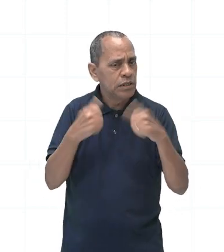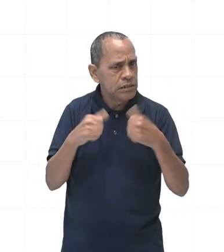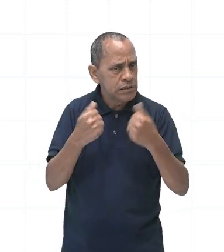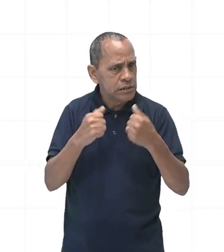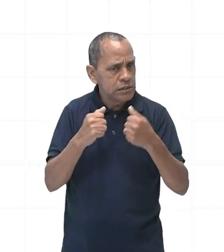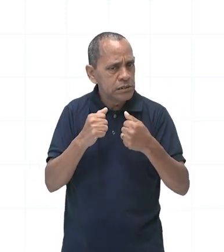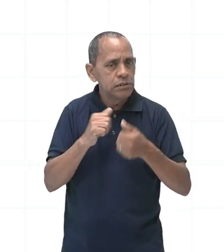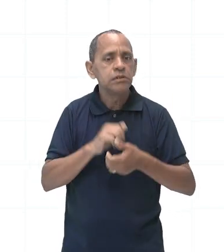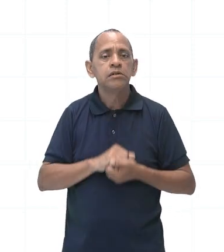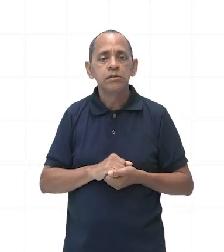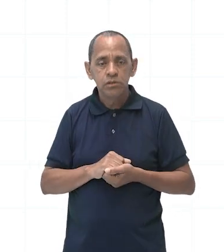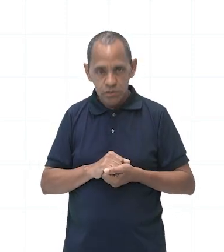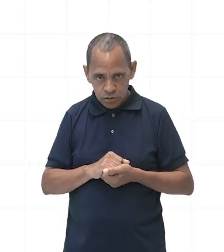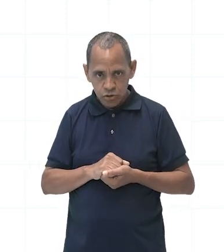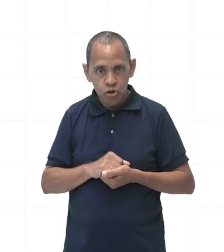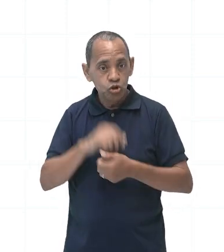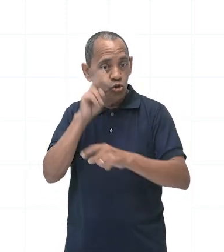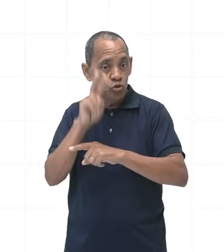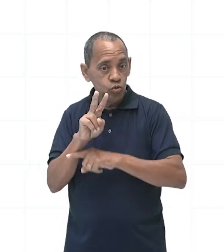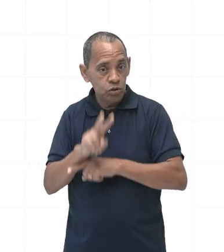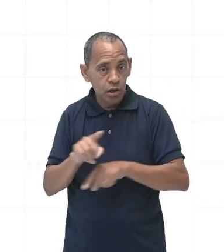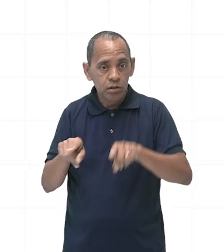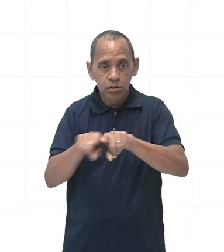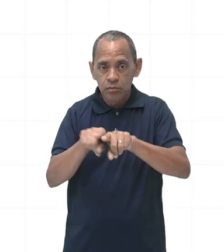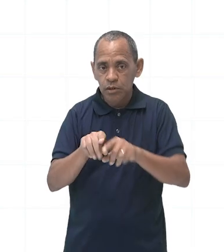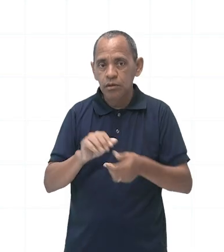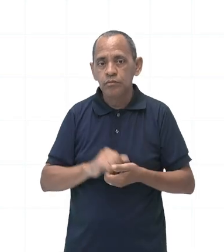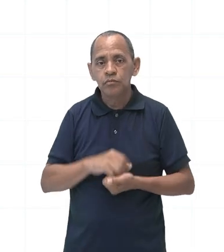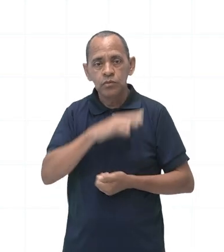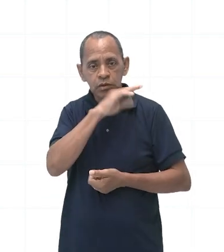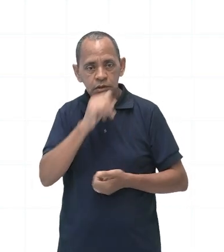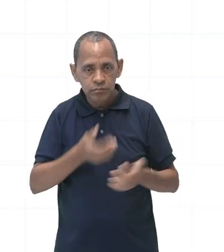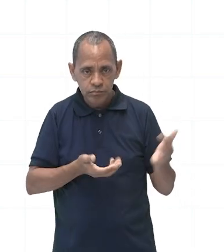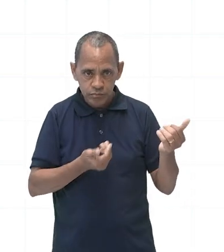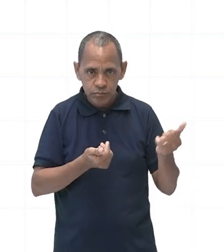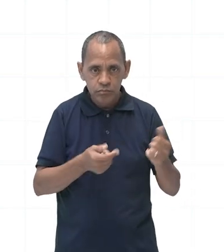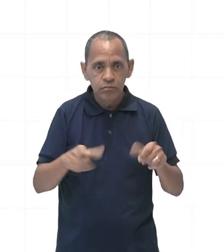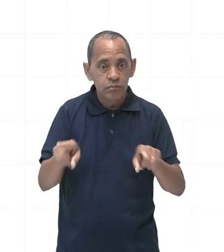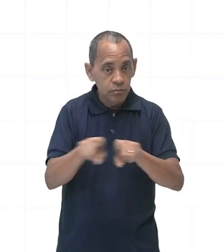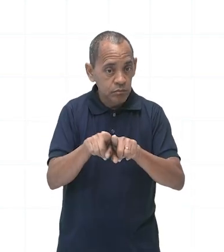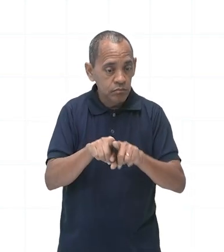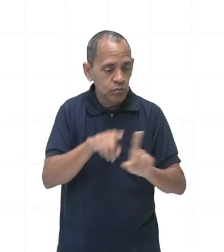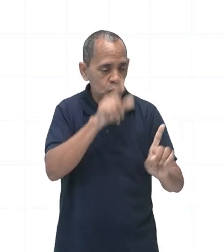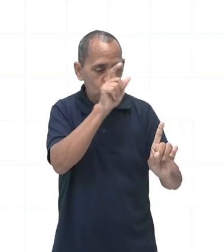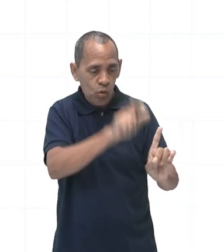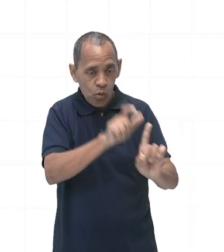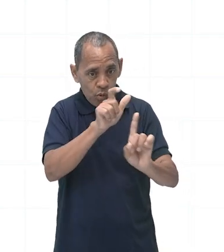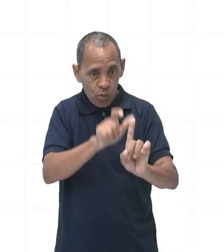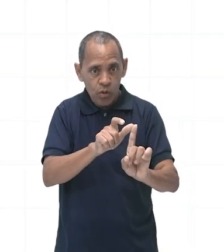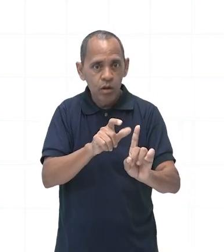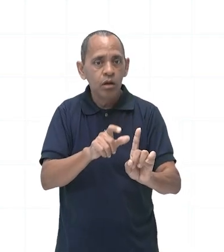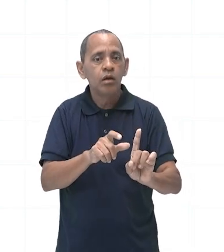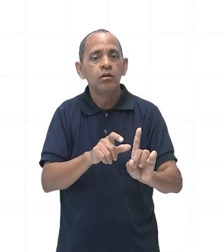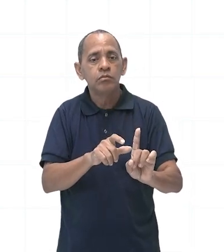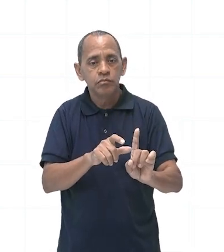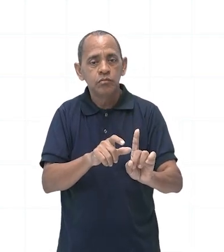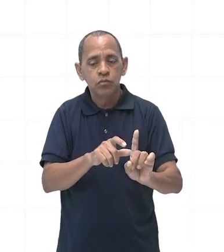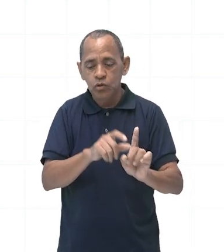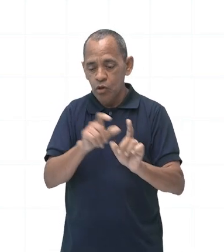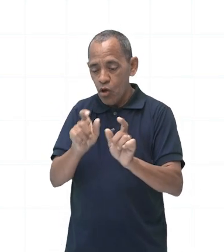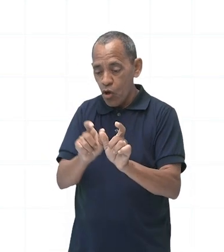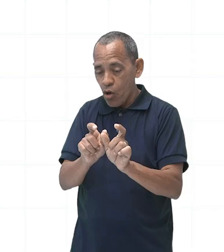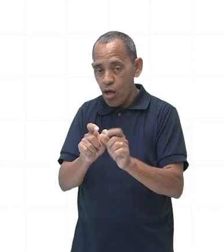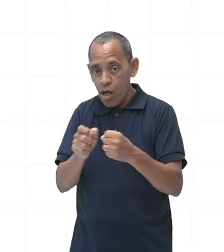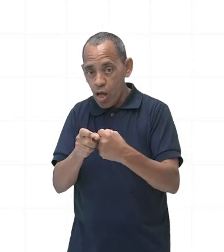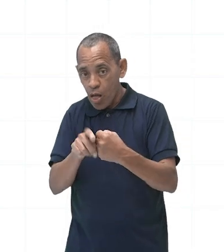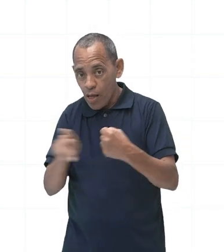digo, crianças e adolescentes necessitam de acolhimento. Então, nesta oração, crianças e adolescentes é o meu